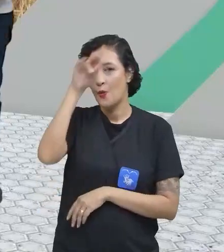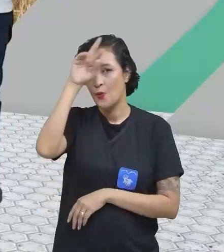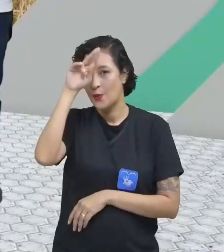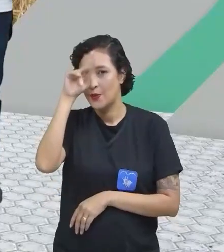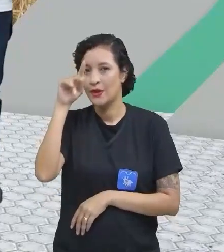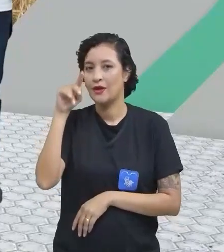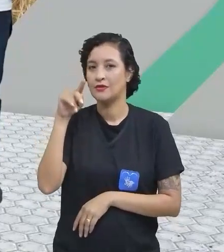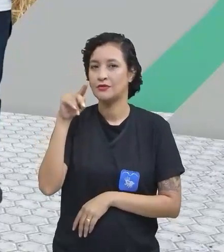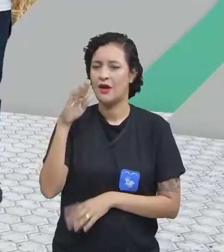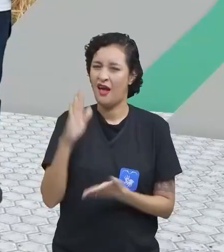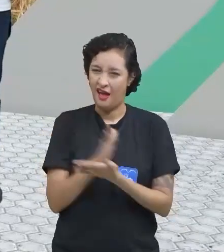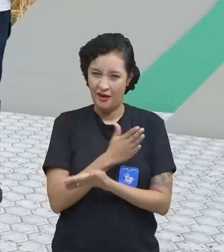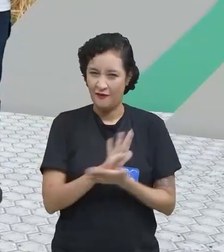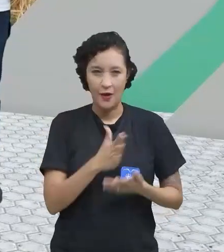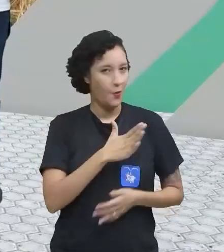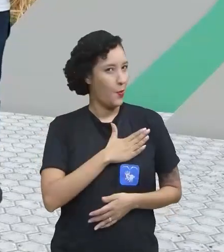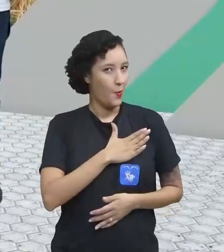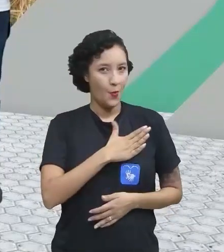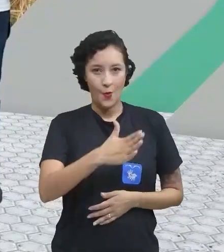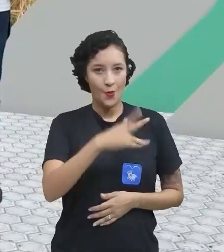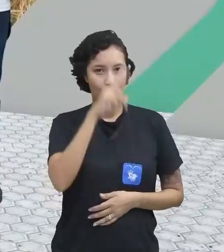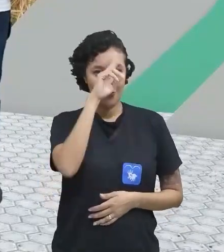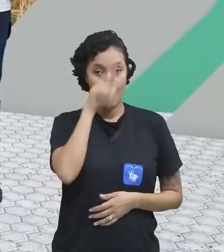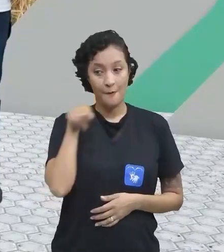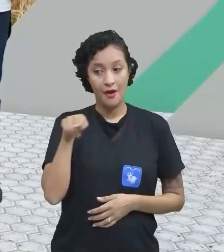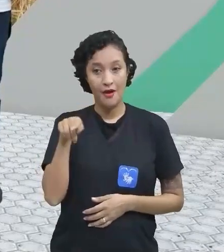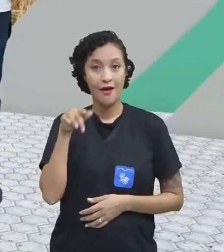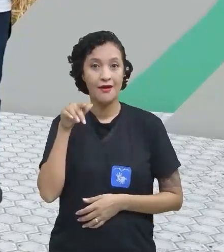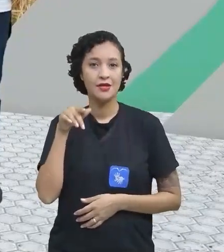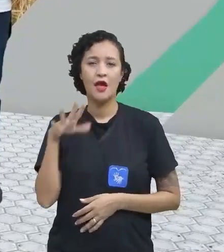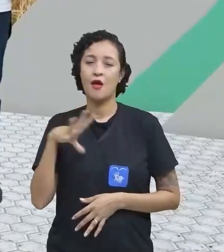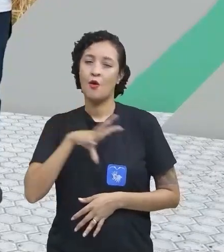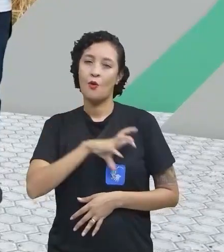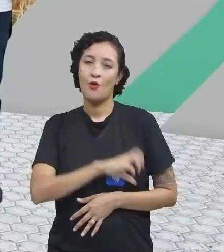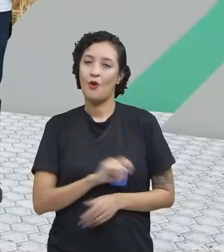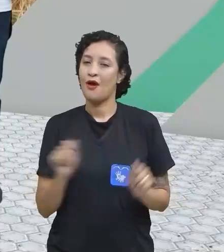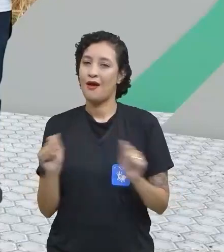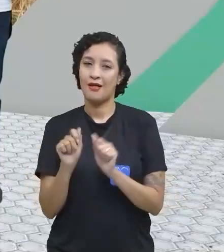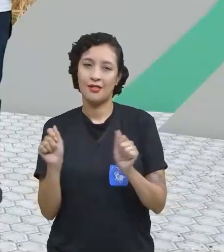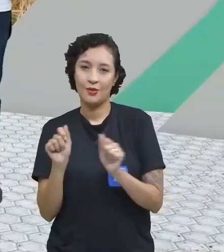esse tamanduá-bandeira, ele ama os insetos. E a carne dele